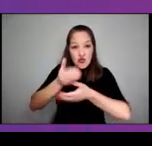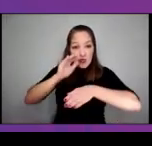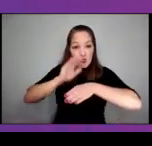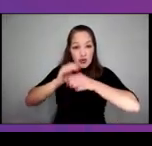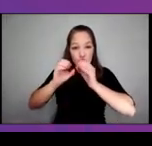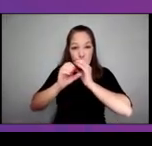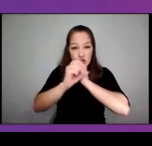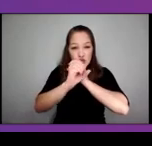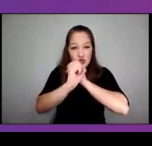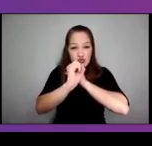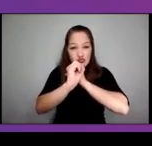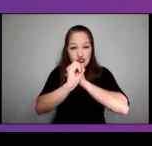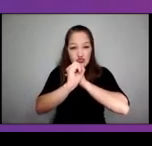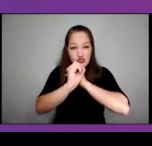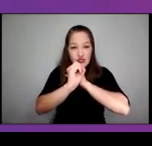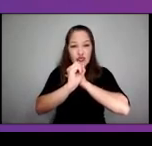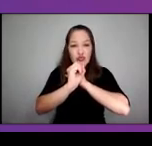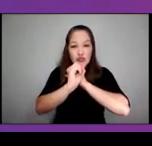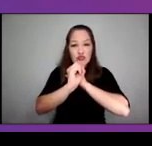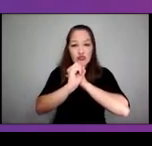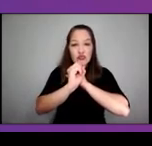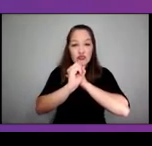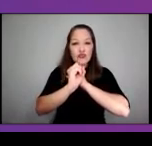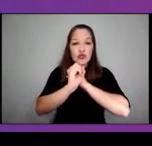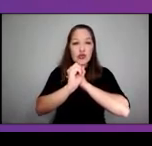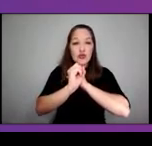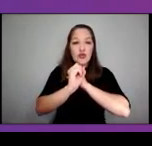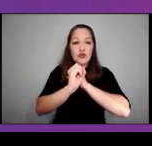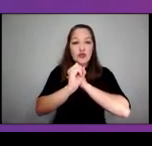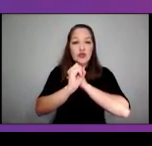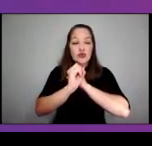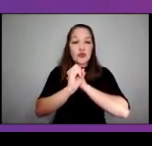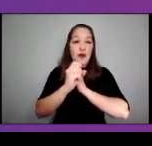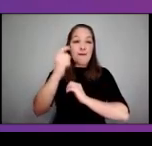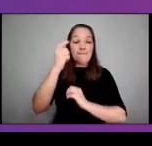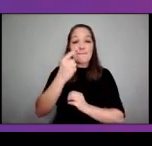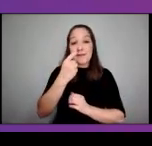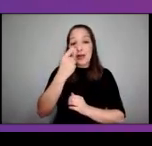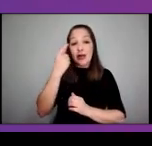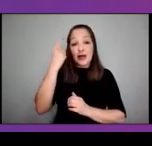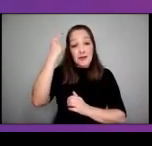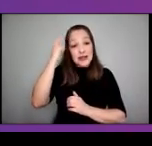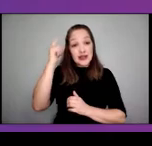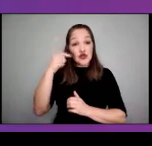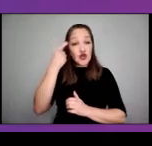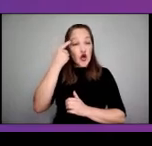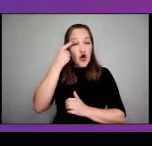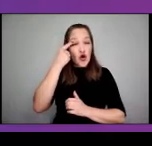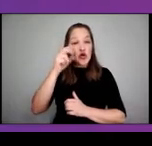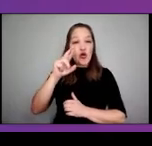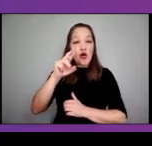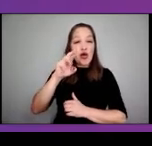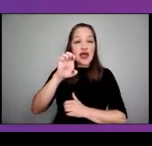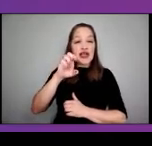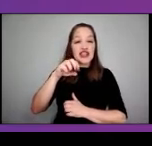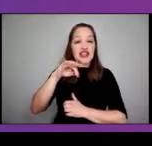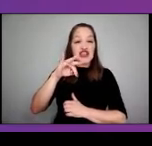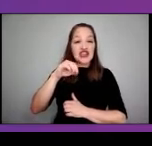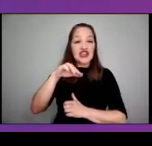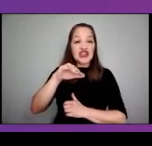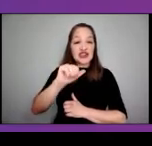chamo de Loure né que é o carregando considerando que a retina Nossa retina é o lugar onde ela mais de ficar carregando o